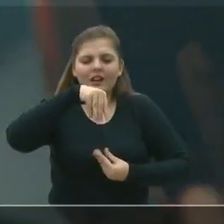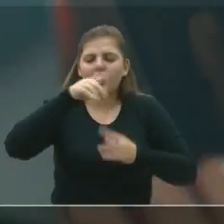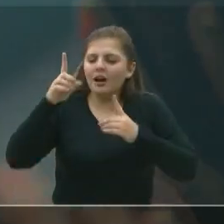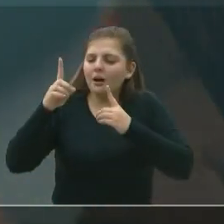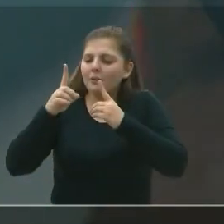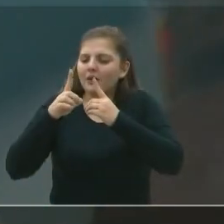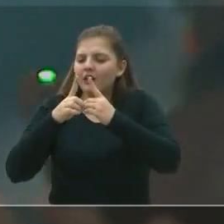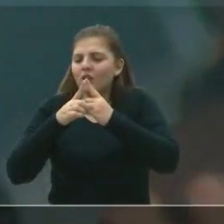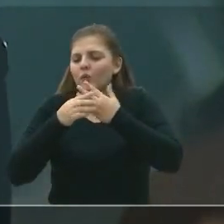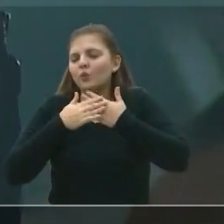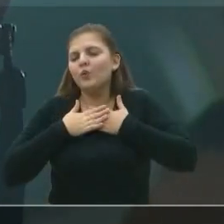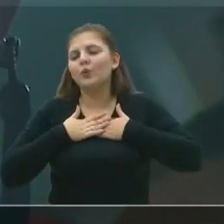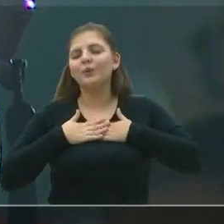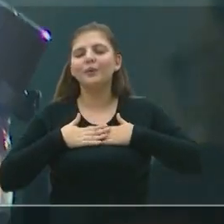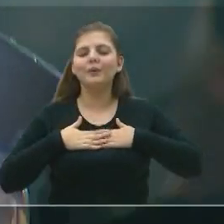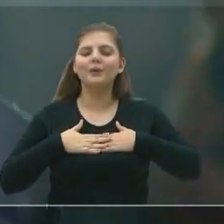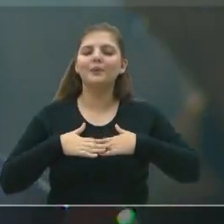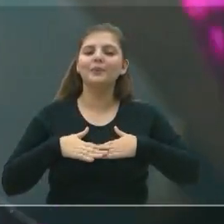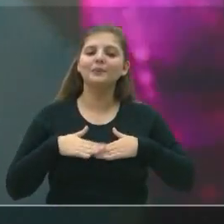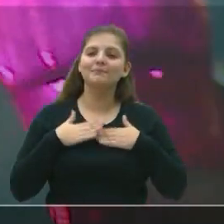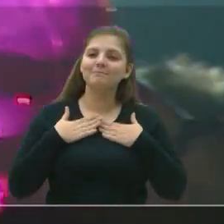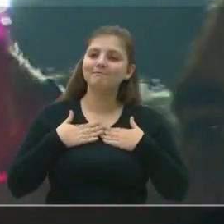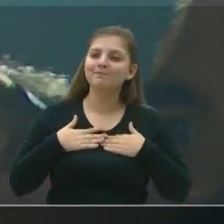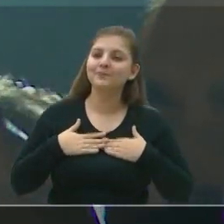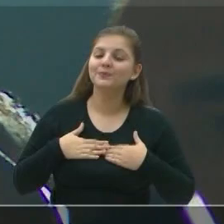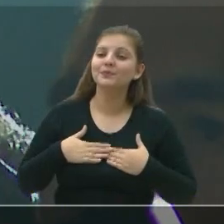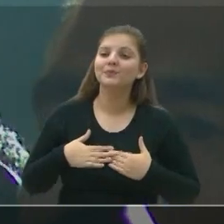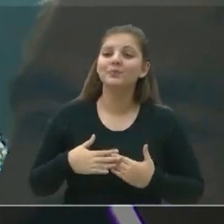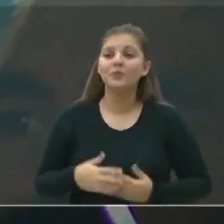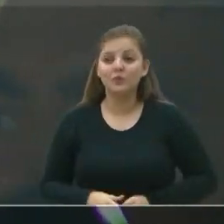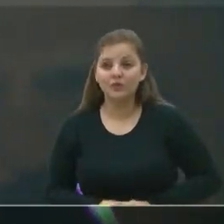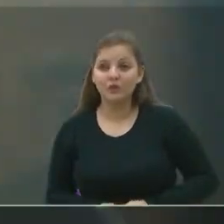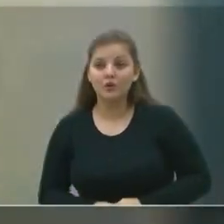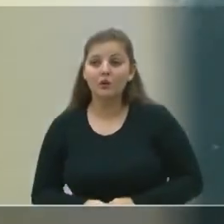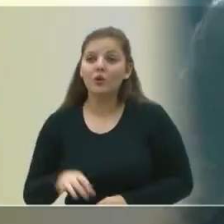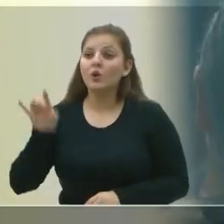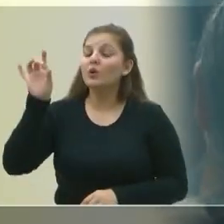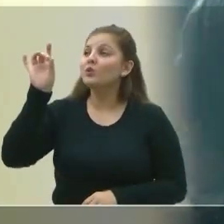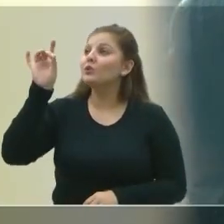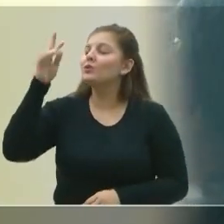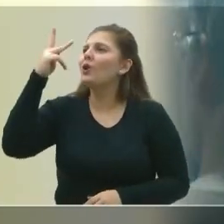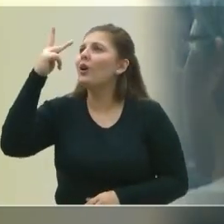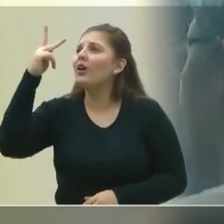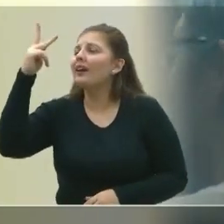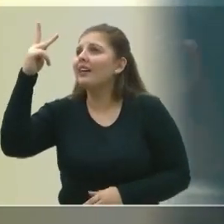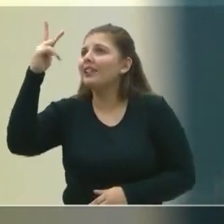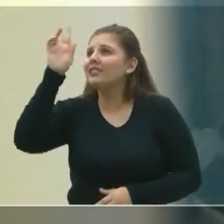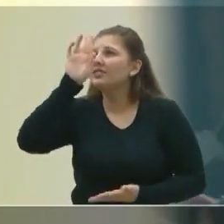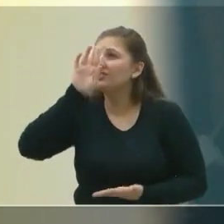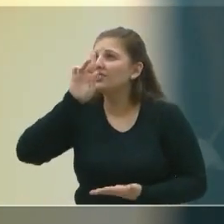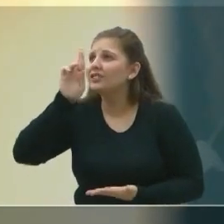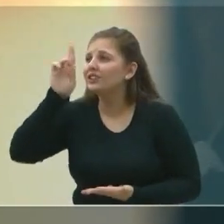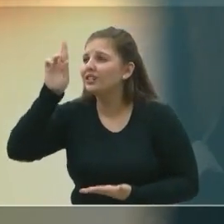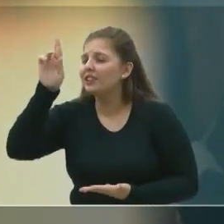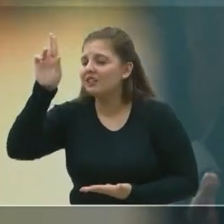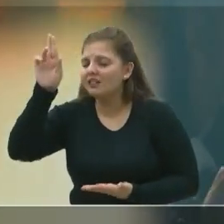minha alma achou descanso. Só em ti.